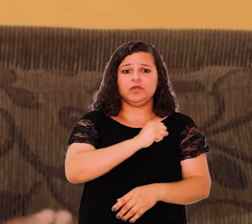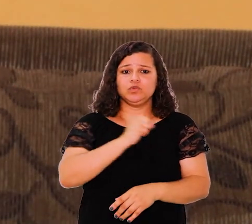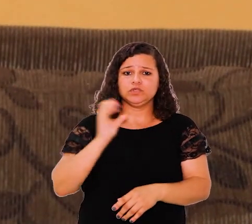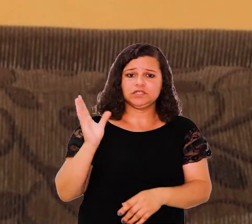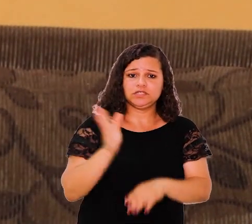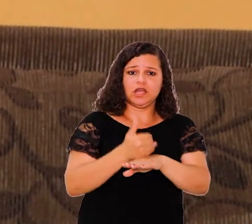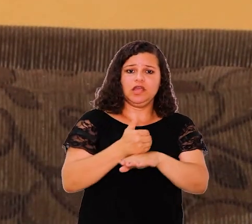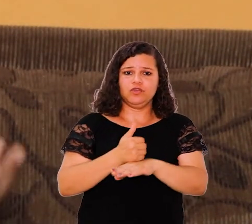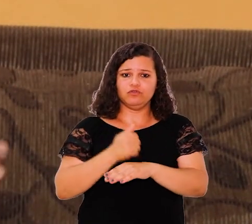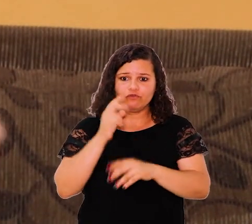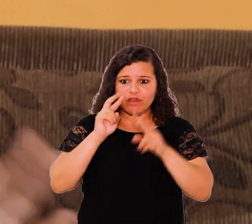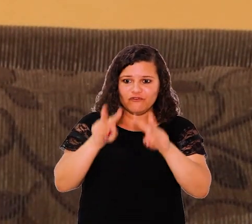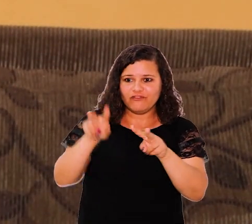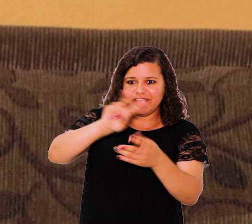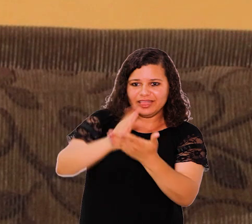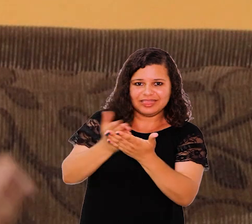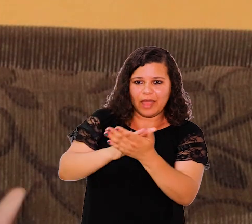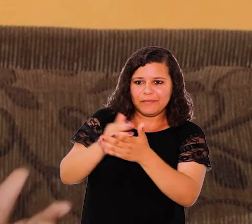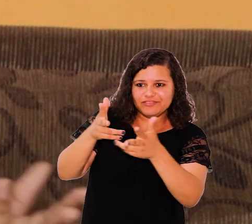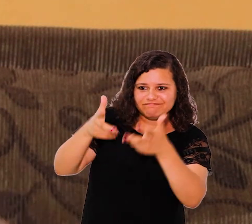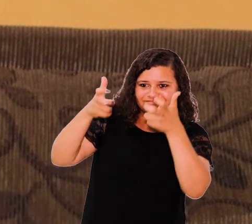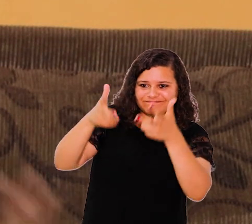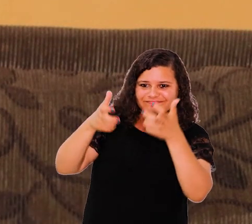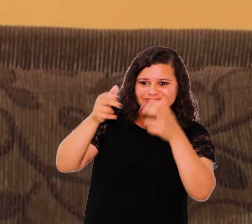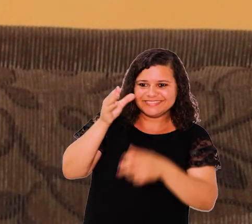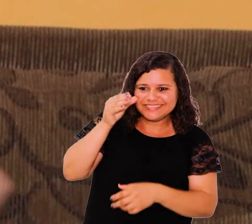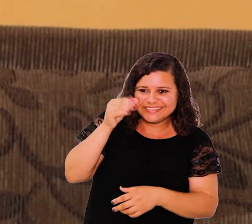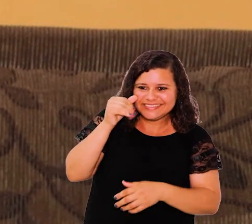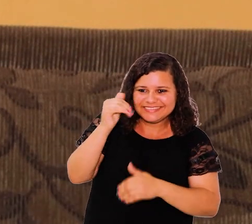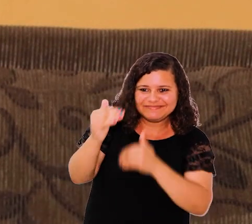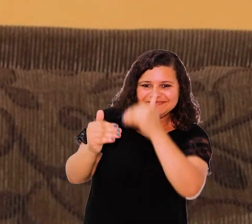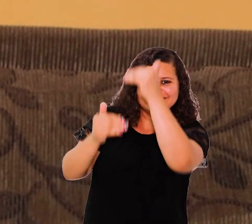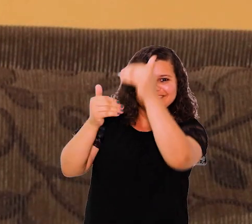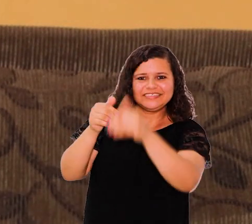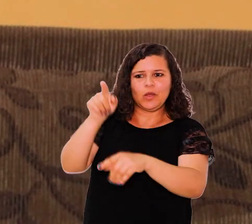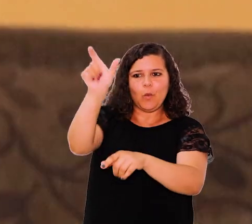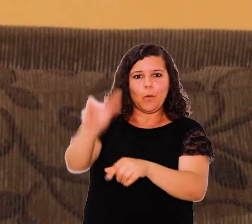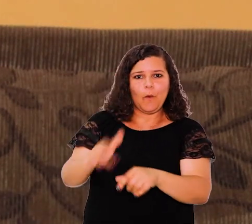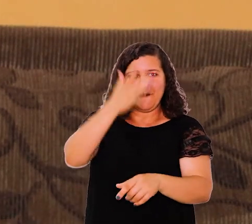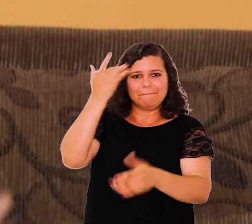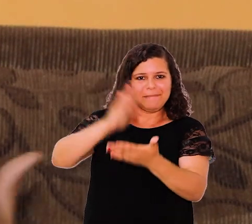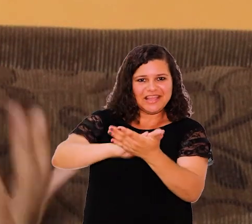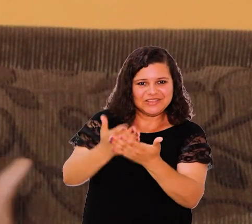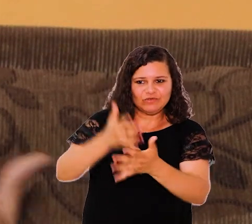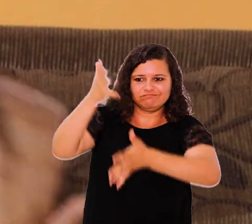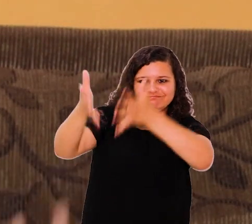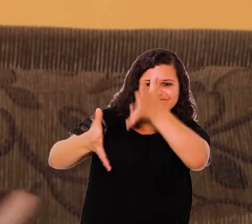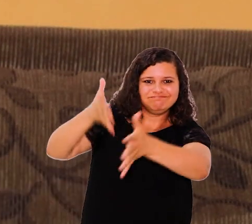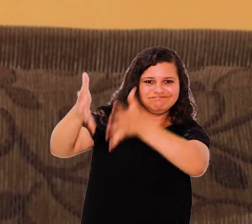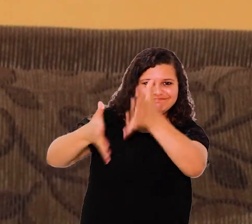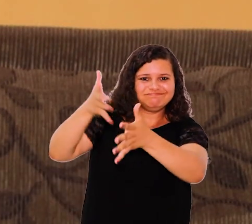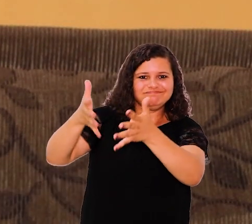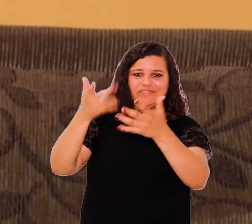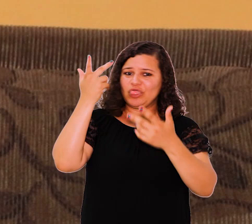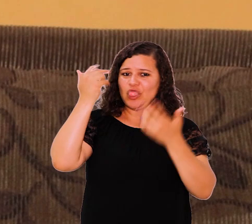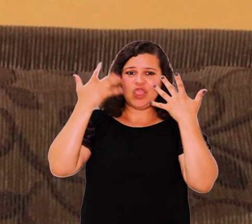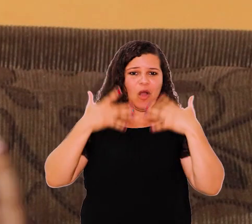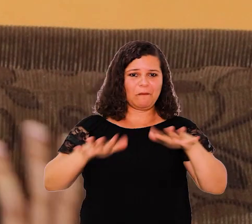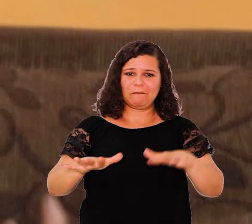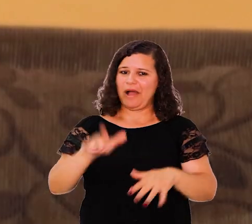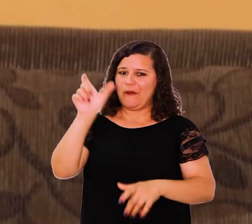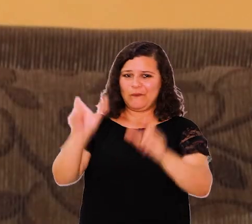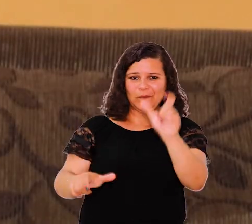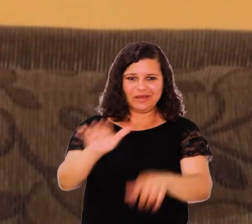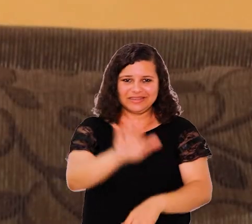cedo elas vão estar vendo a figura do intérprete na televisão, ou seja, uma pessoa que está utilizando a língua que é